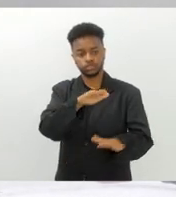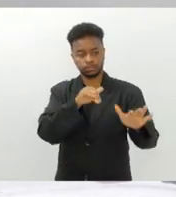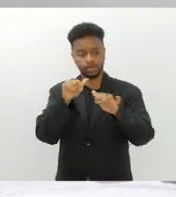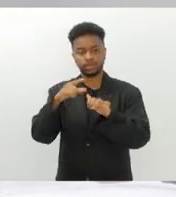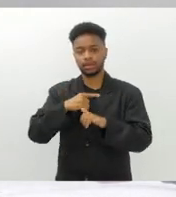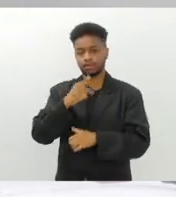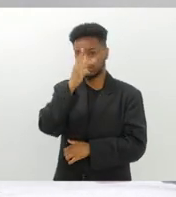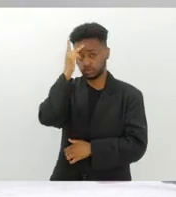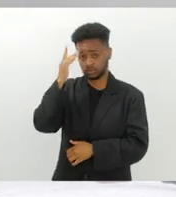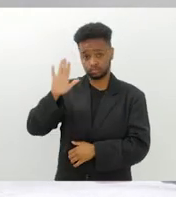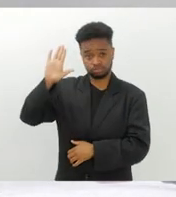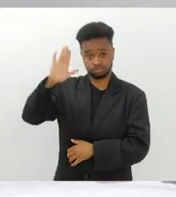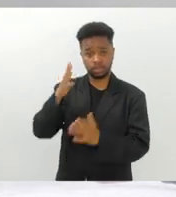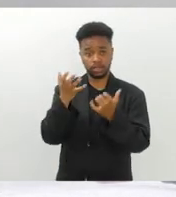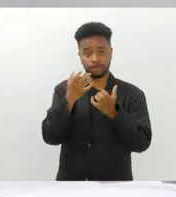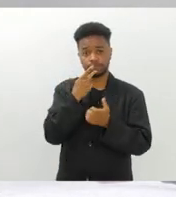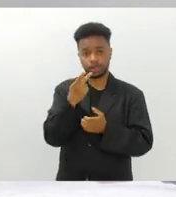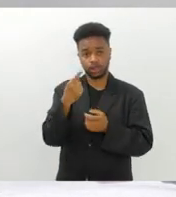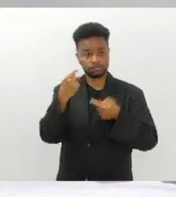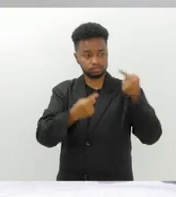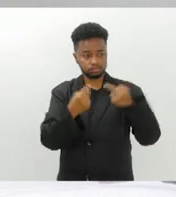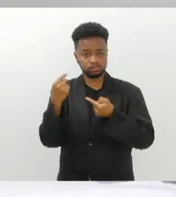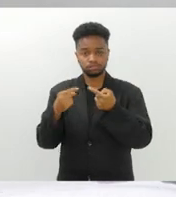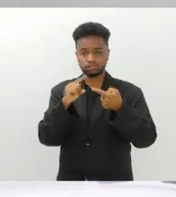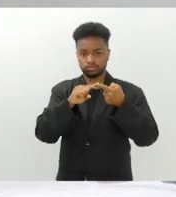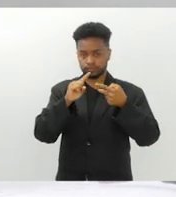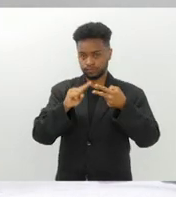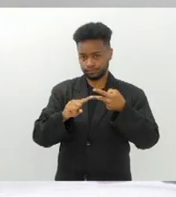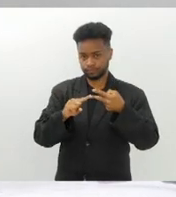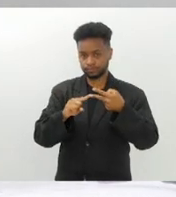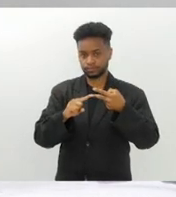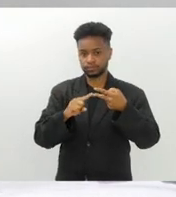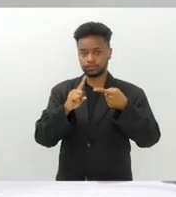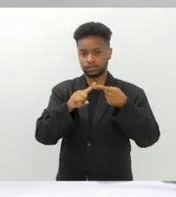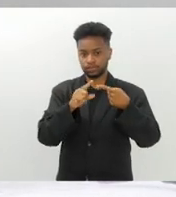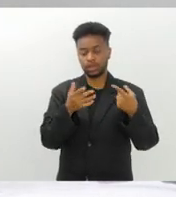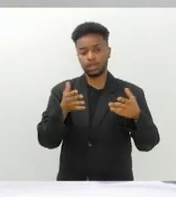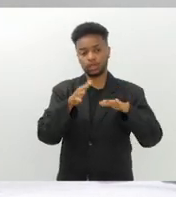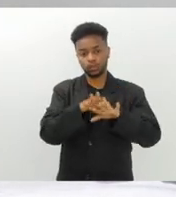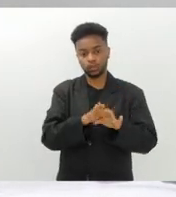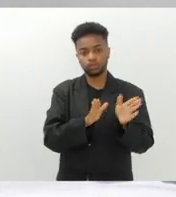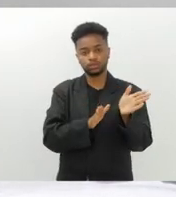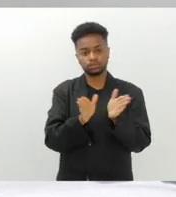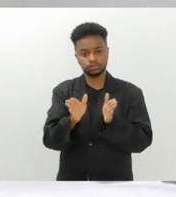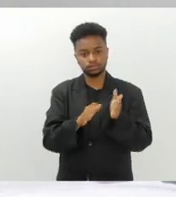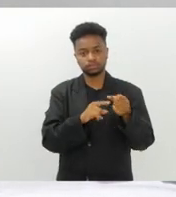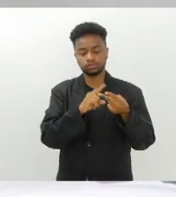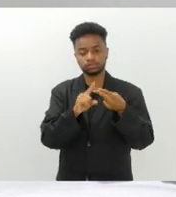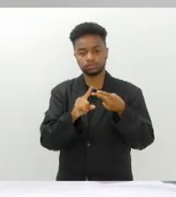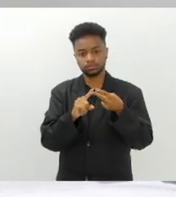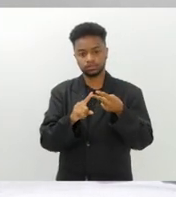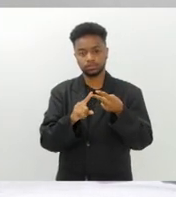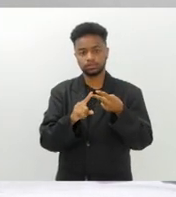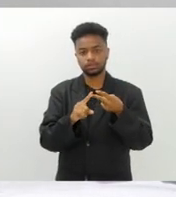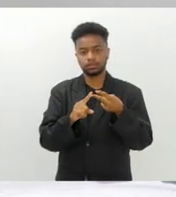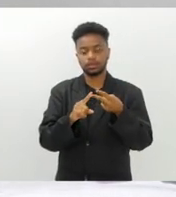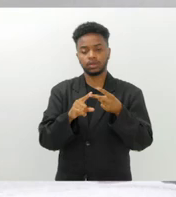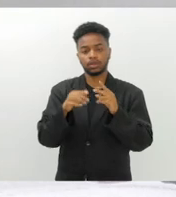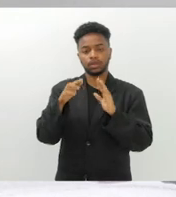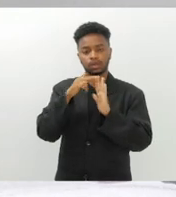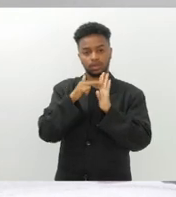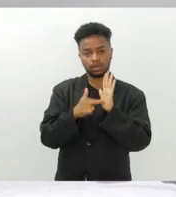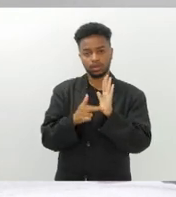inscritas para falar dos dois temas que a gente tratou: a inclusão, a acessibilidade e o decálogo